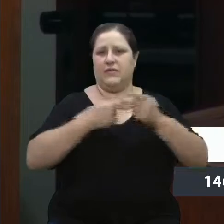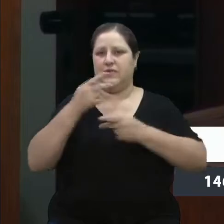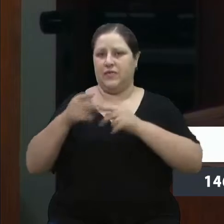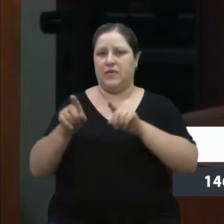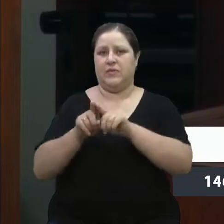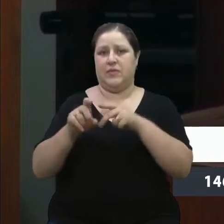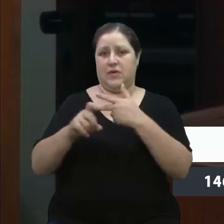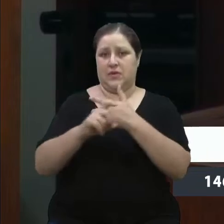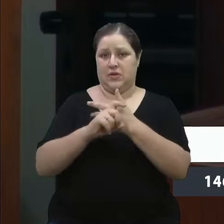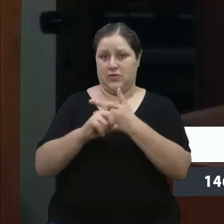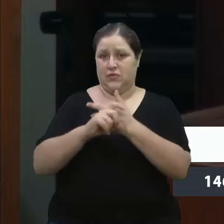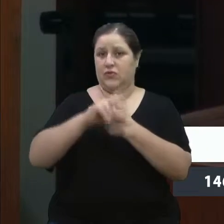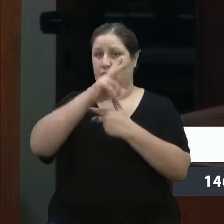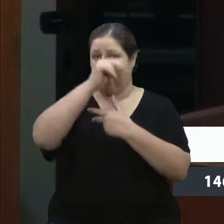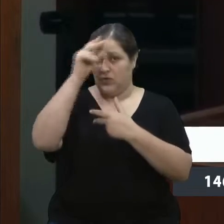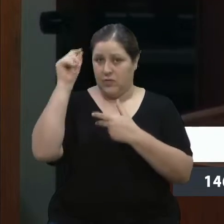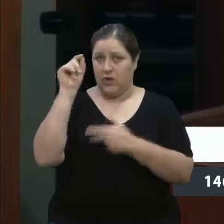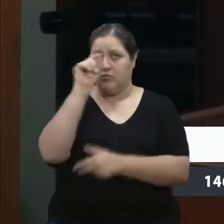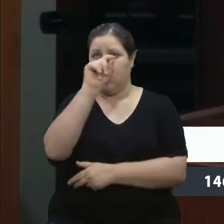executivos municipais,